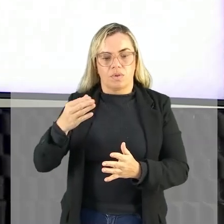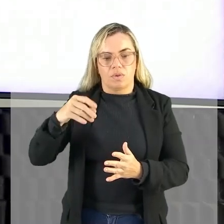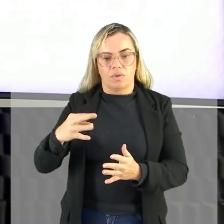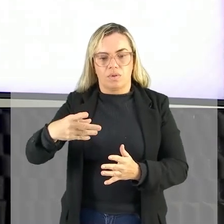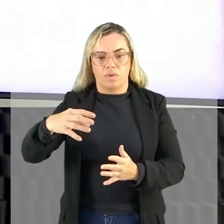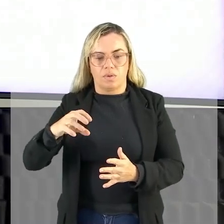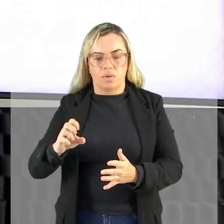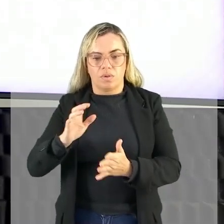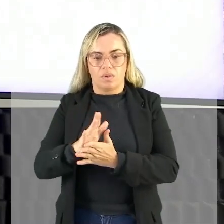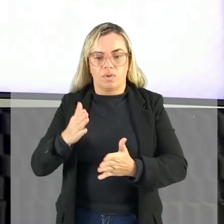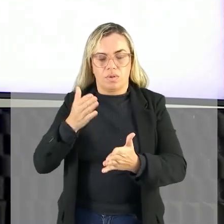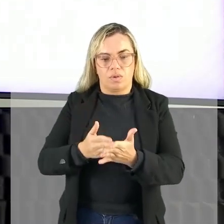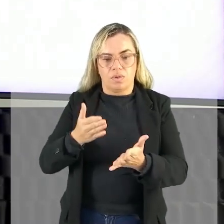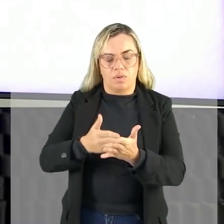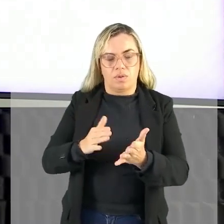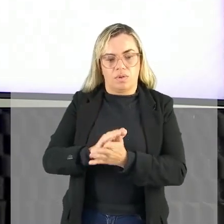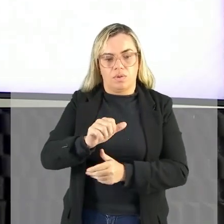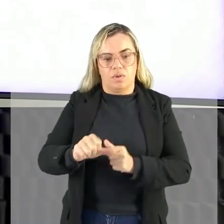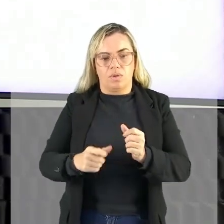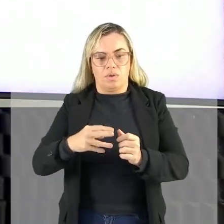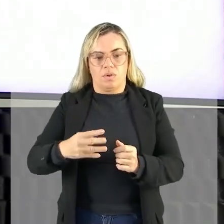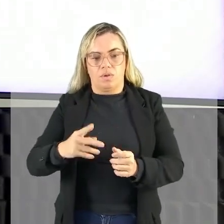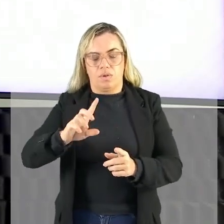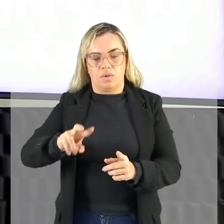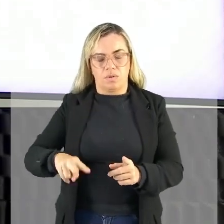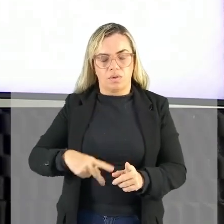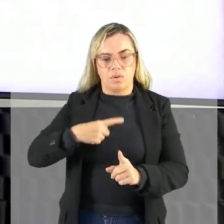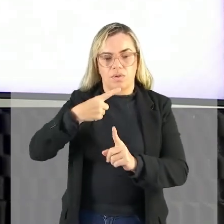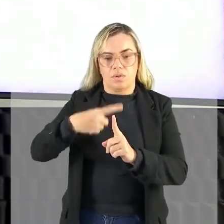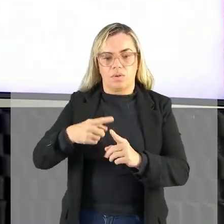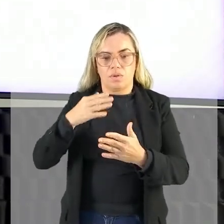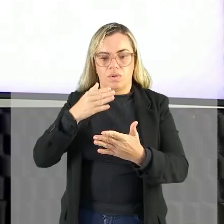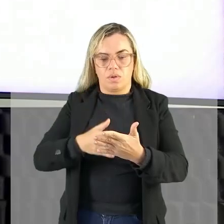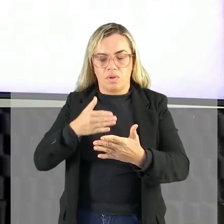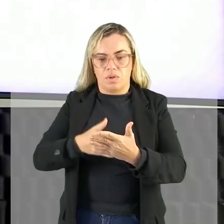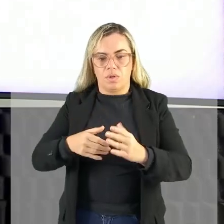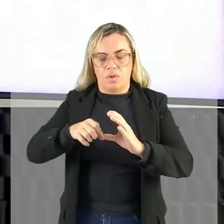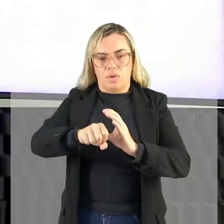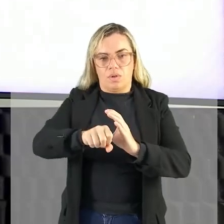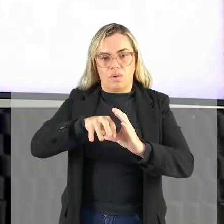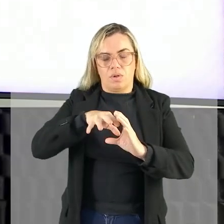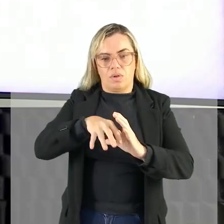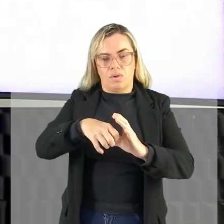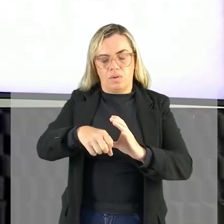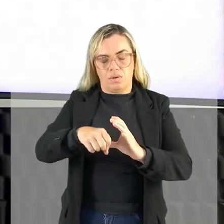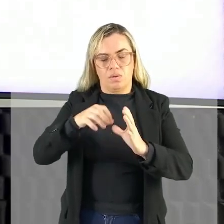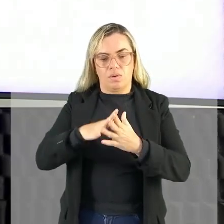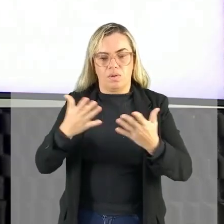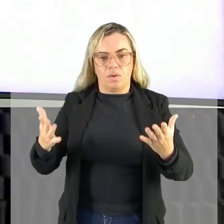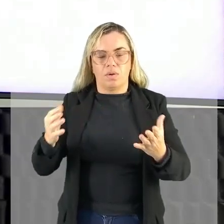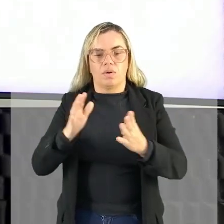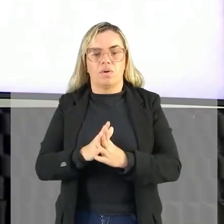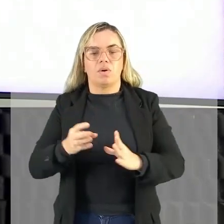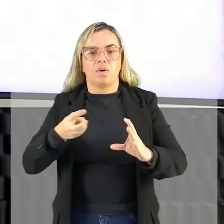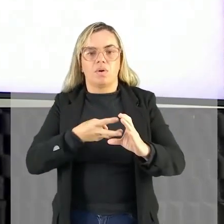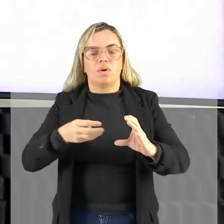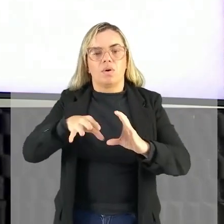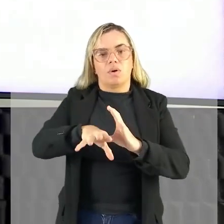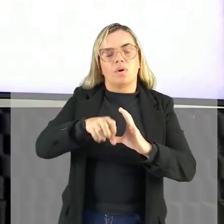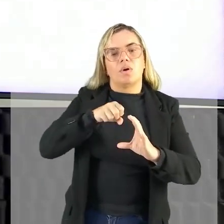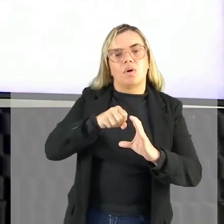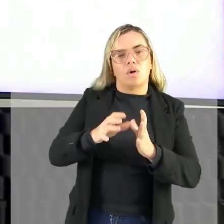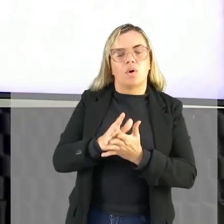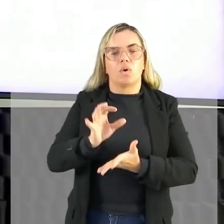conversão em ferro 2 e bloqueando a cadeia respiratória. Então, a gente está falando de uma cadeia respiratória funcionando direitinho,